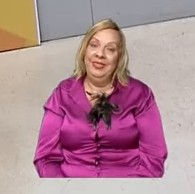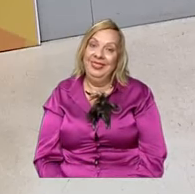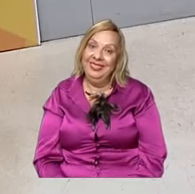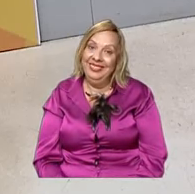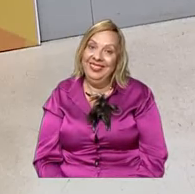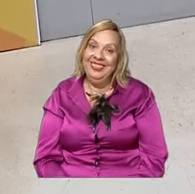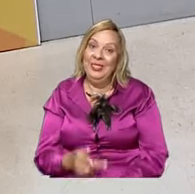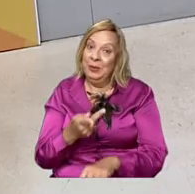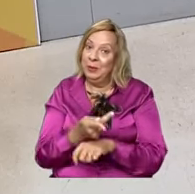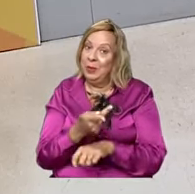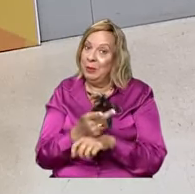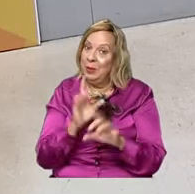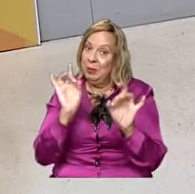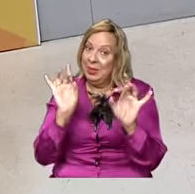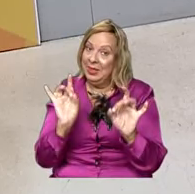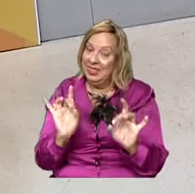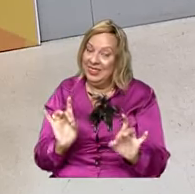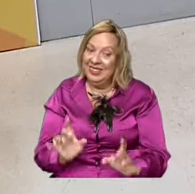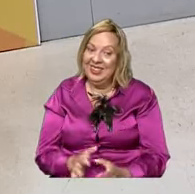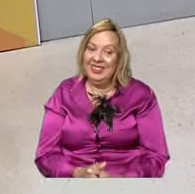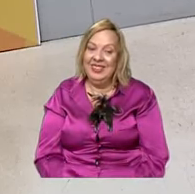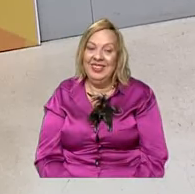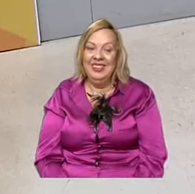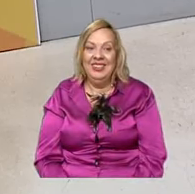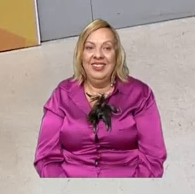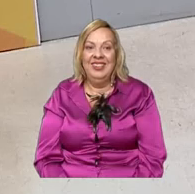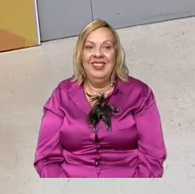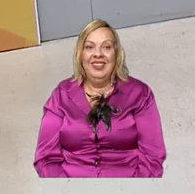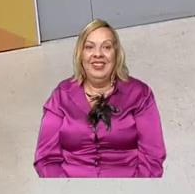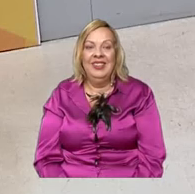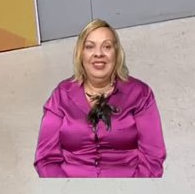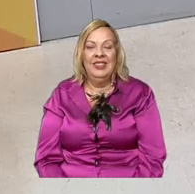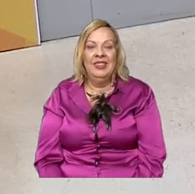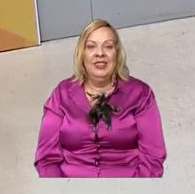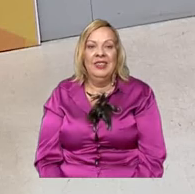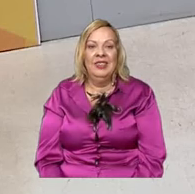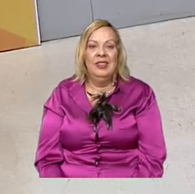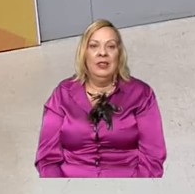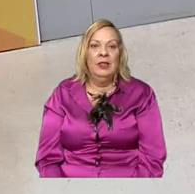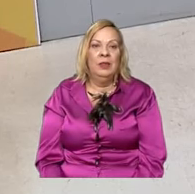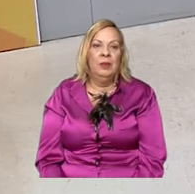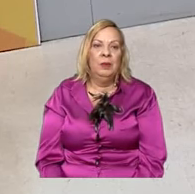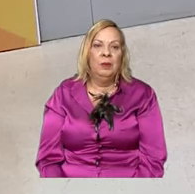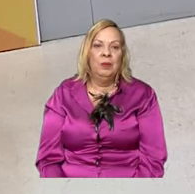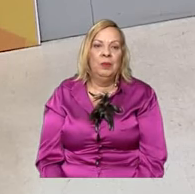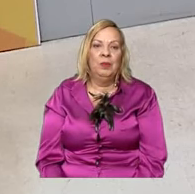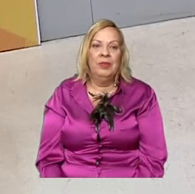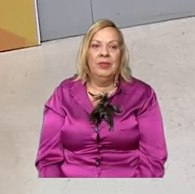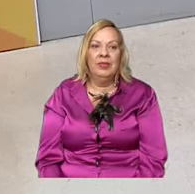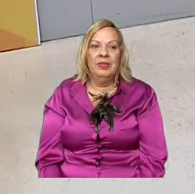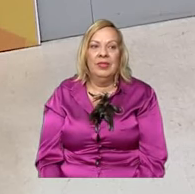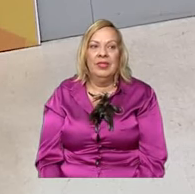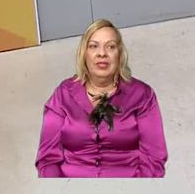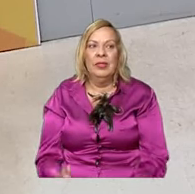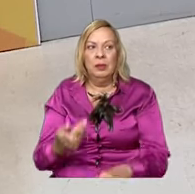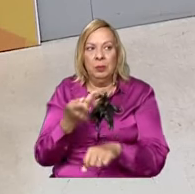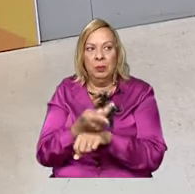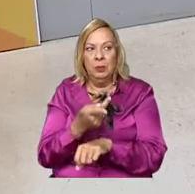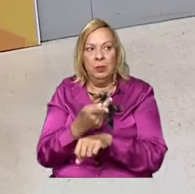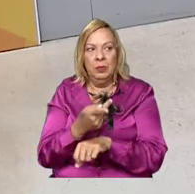um Onix, mais uma Twister. O que é isso, meu amigo? É uma